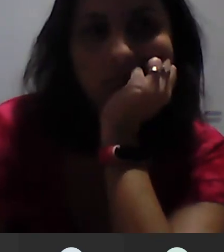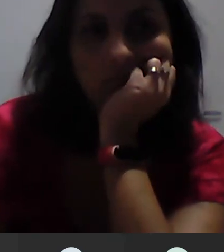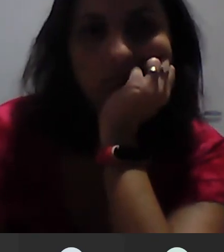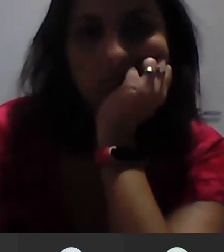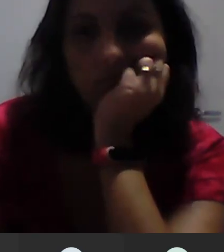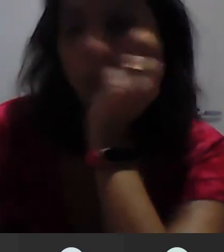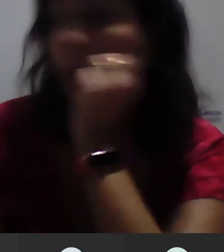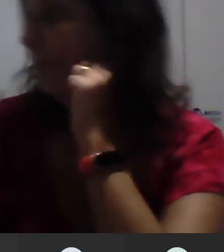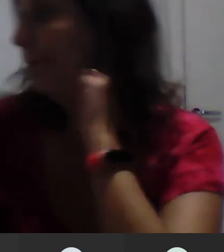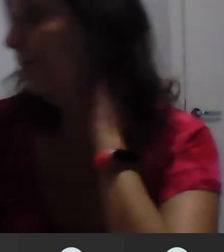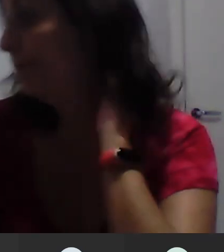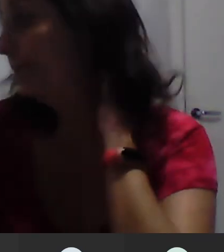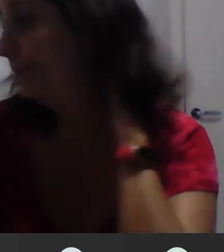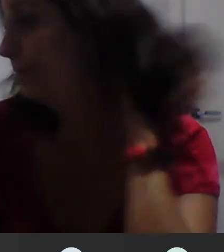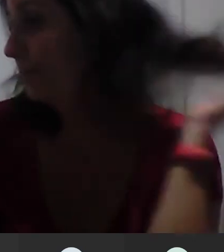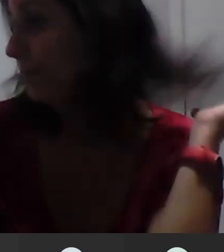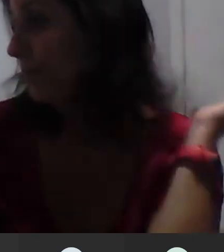qualquer